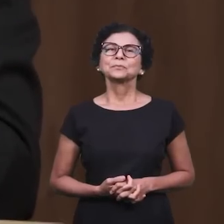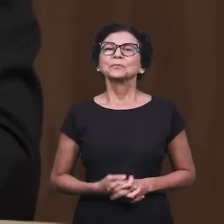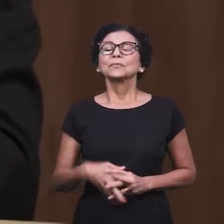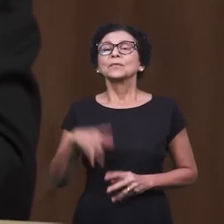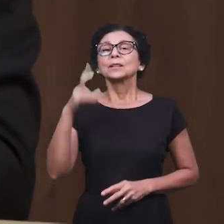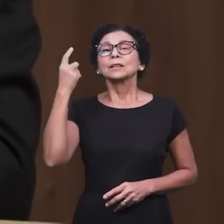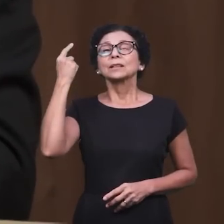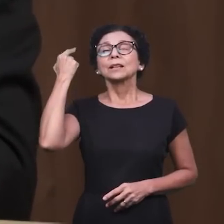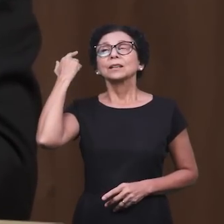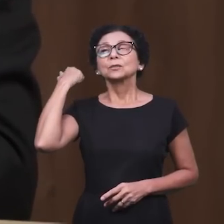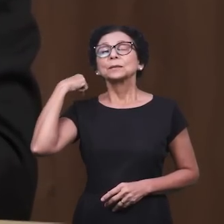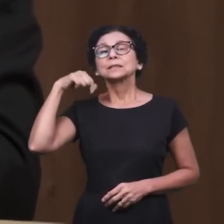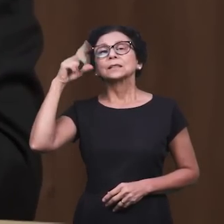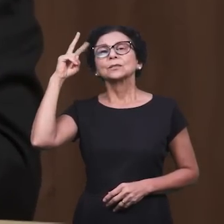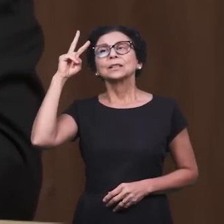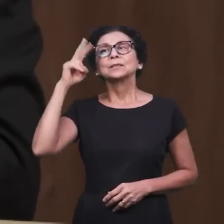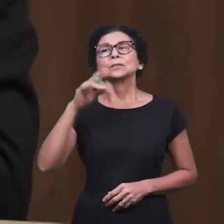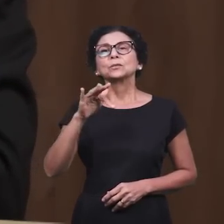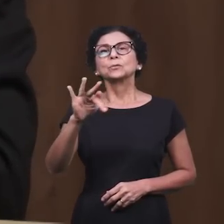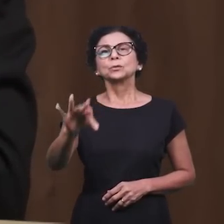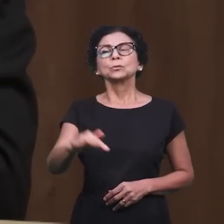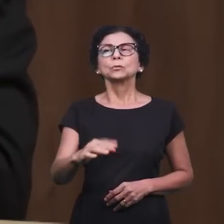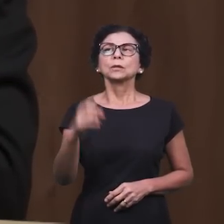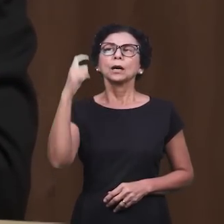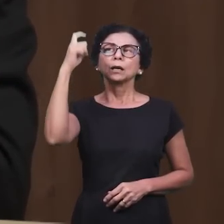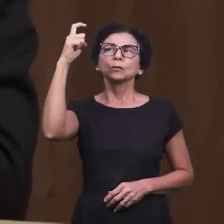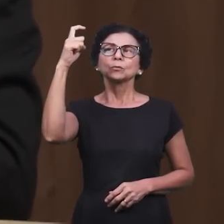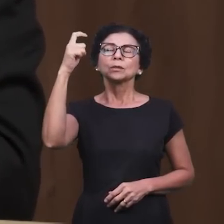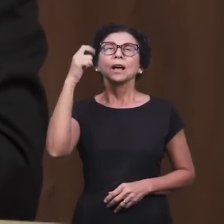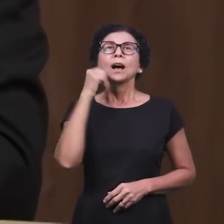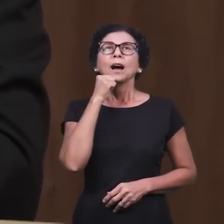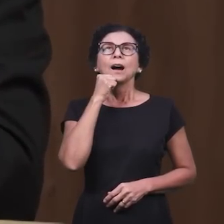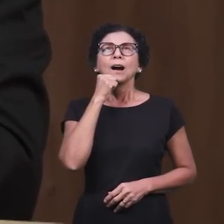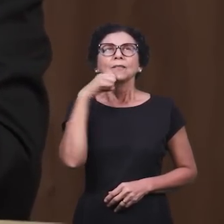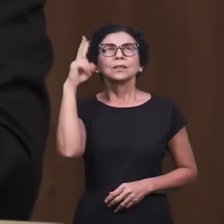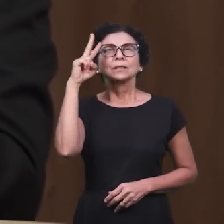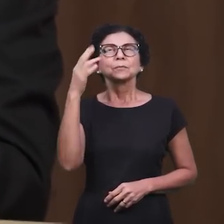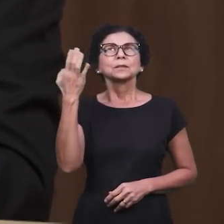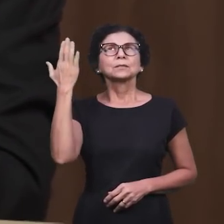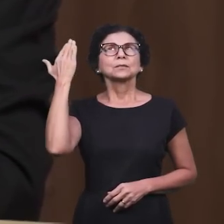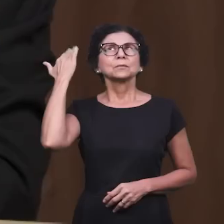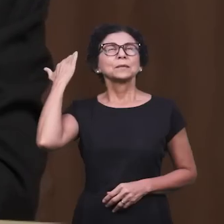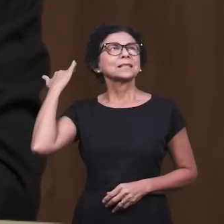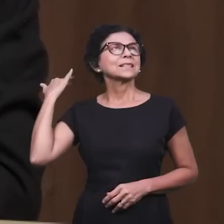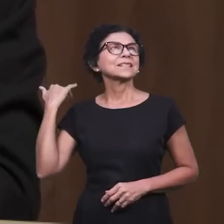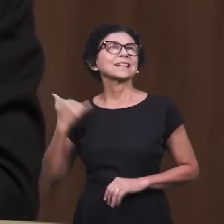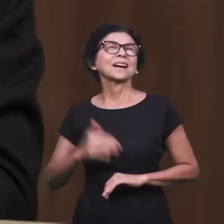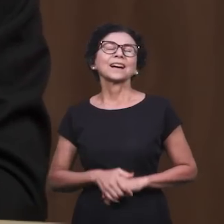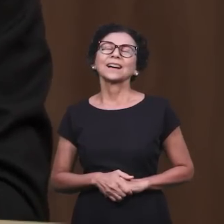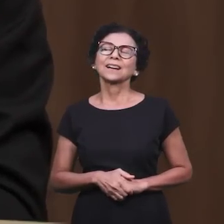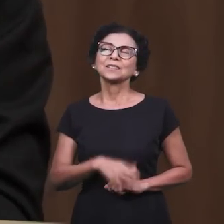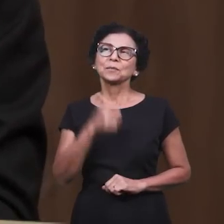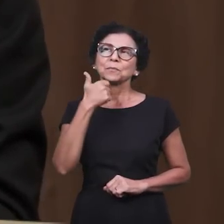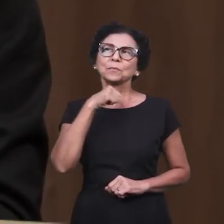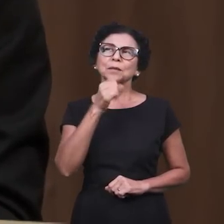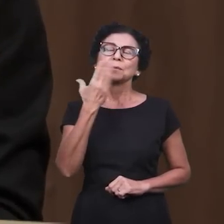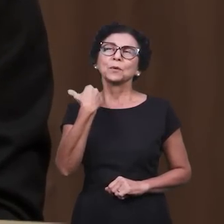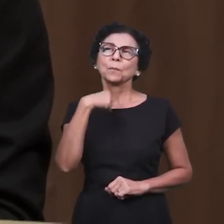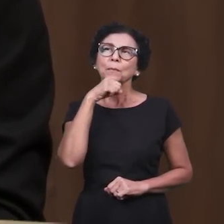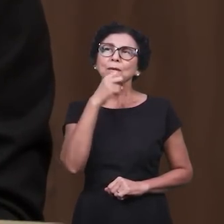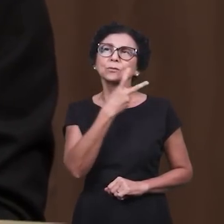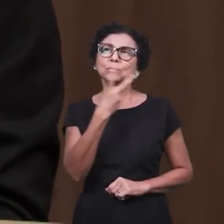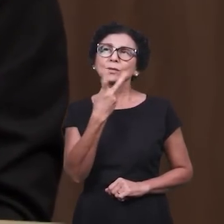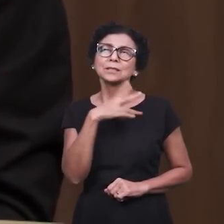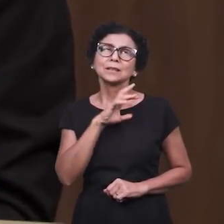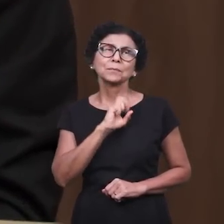vai ter? Não, a minha infância foi feliz. Amanhã alguém vai falar para ele, negócio de igreja não serve, para ele não vai